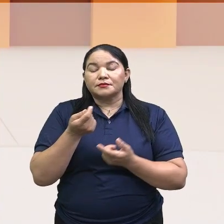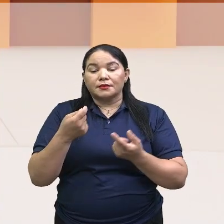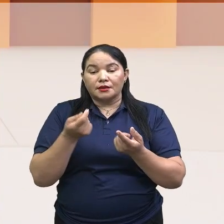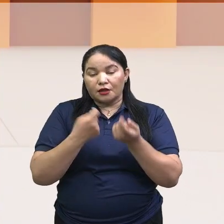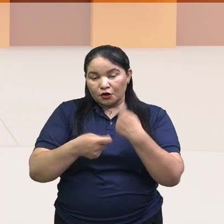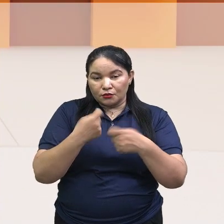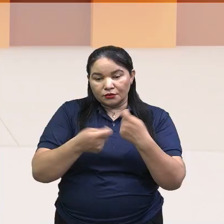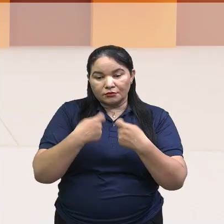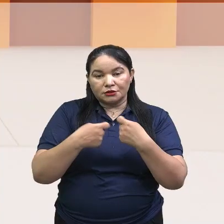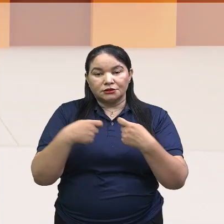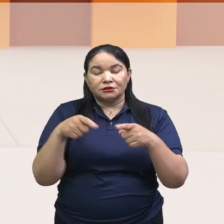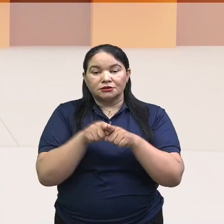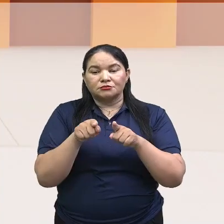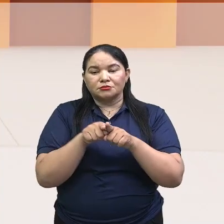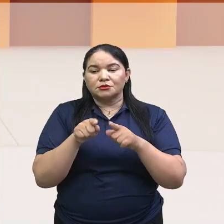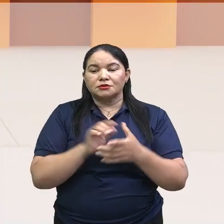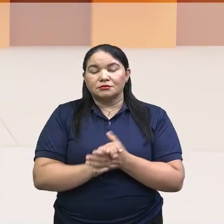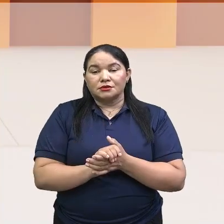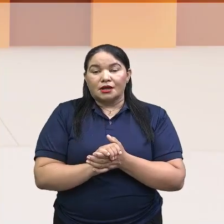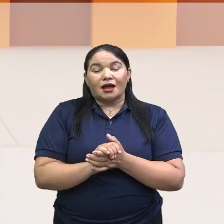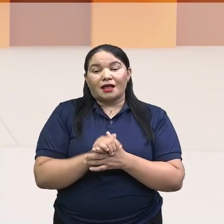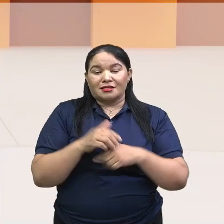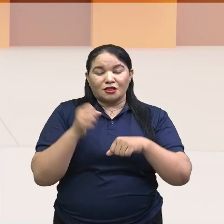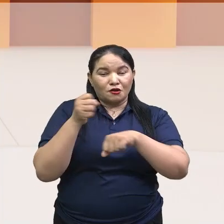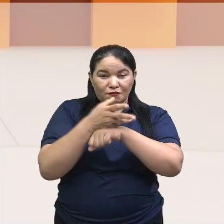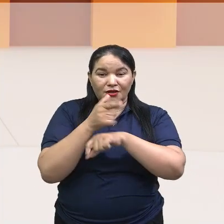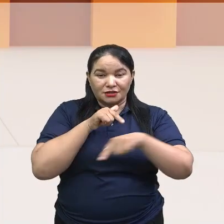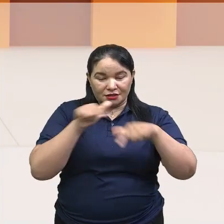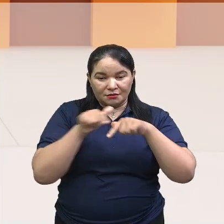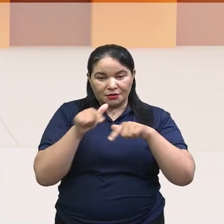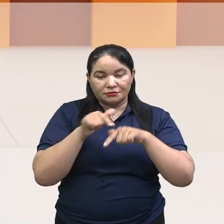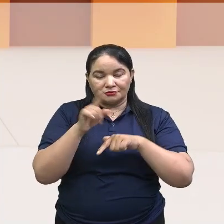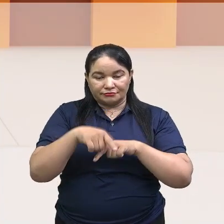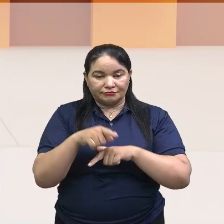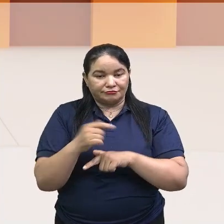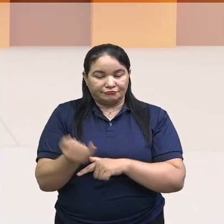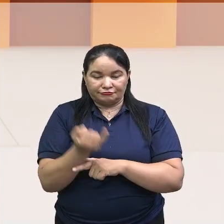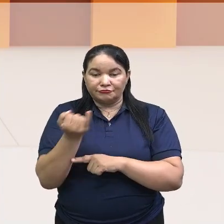trabalho desempenham um papel crucial na